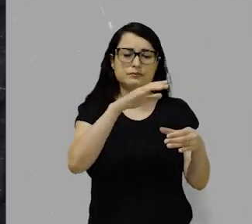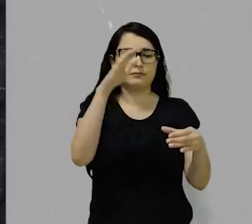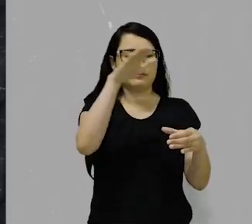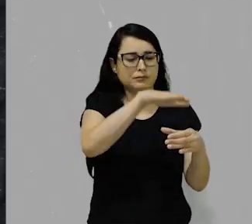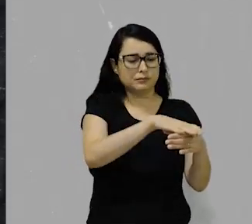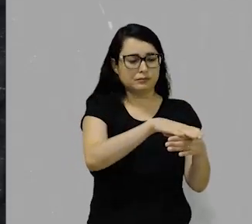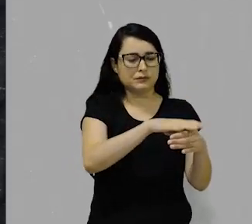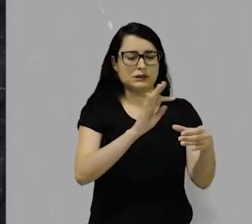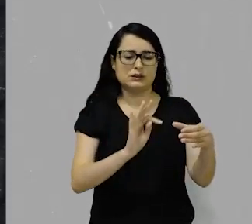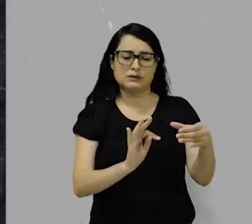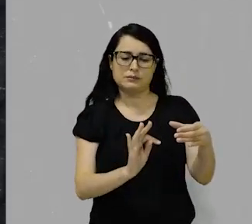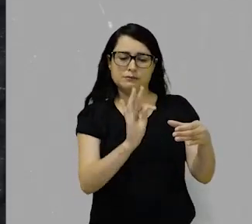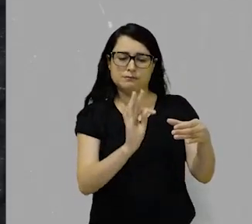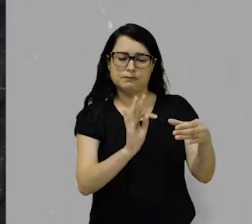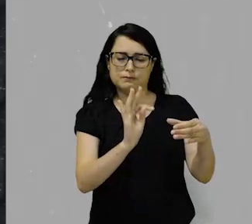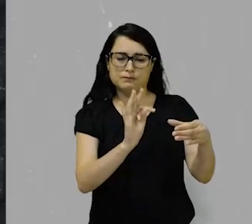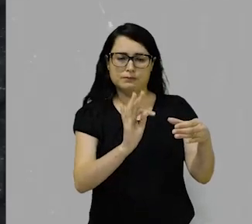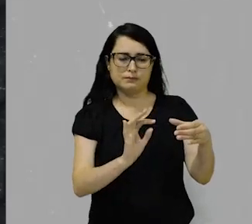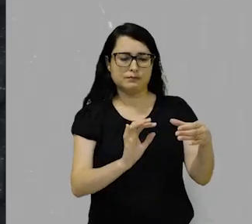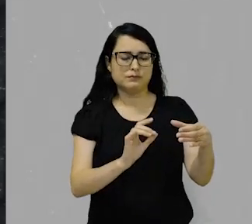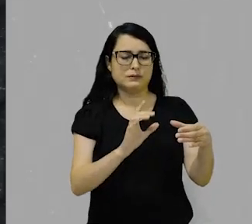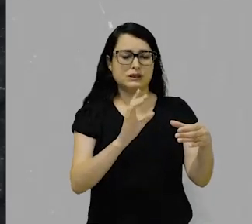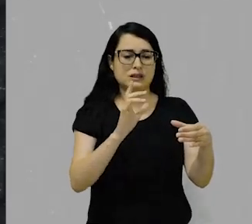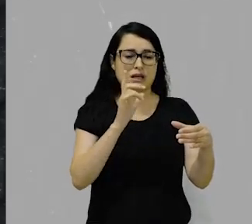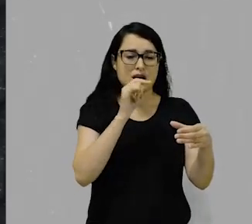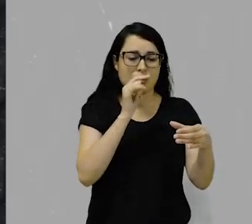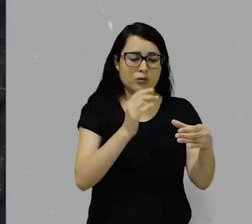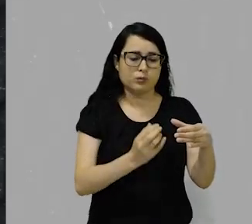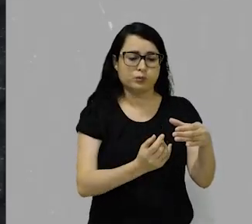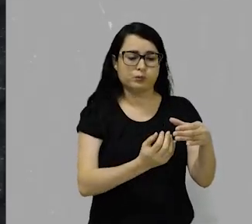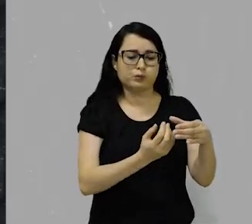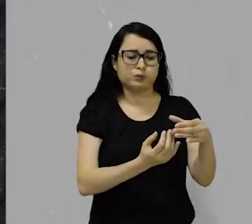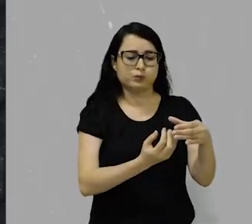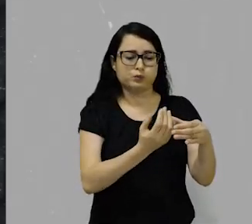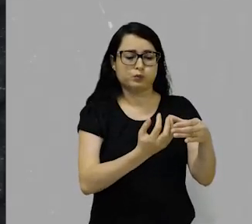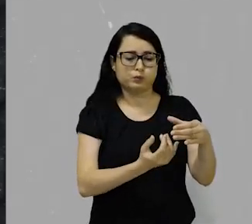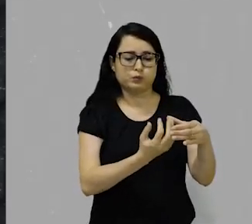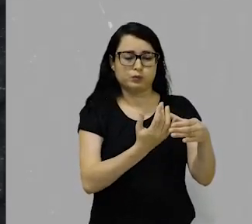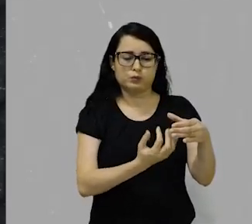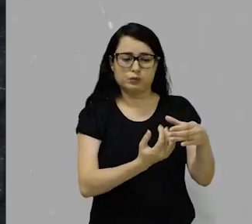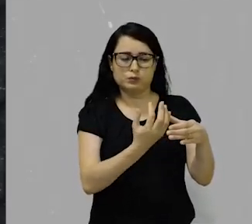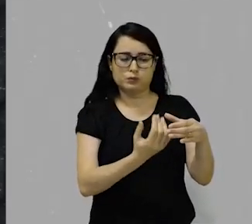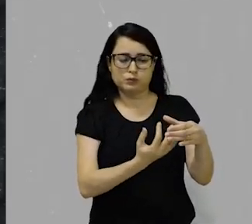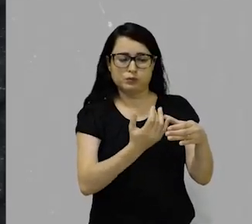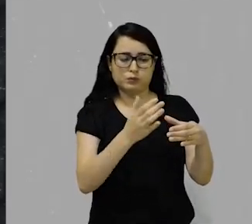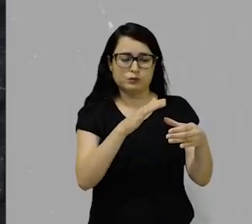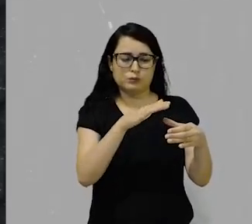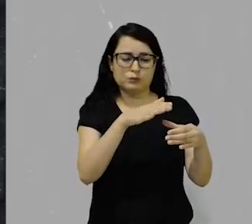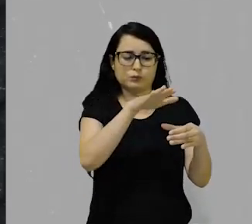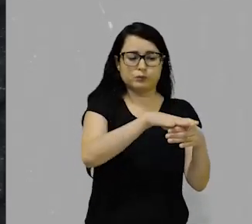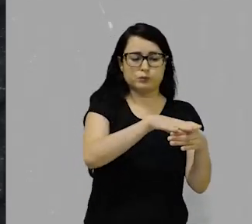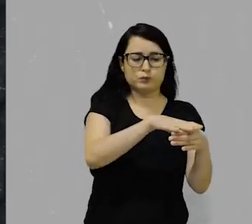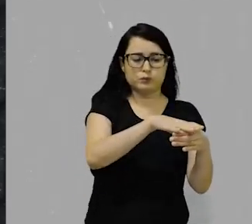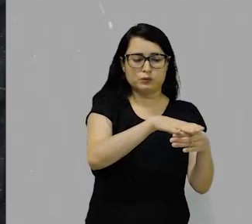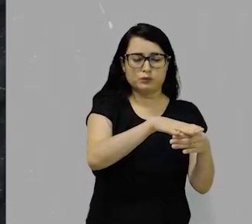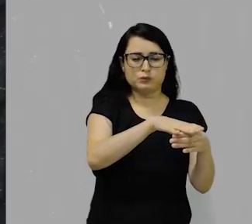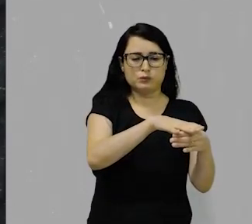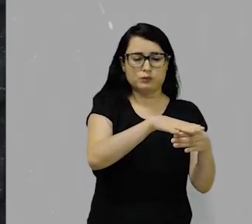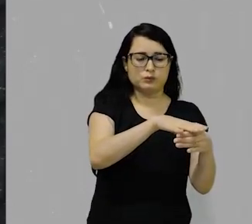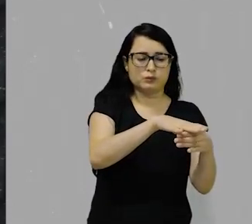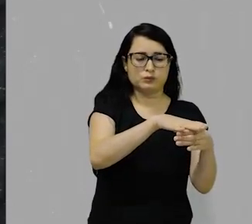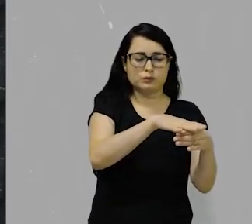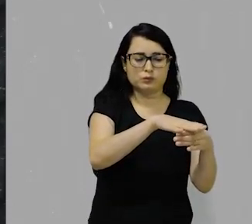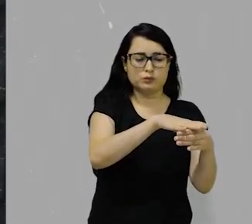vai aumentar. O que vai acontecer com a água? Ela vai esquentar, ela vai começar, né, a soltar os gases. E o que vai acontecer com a tampa? Ela vai começar a